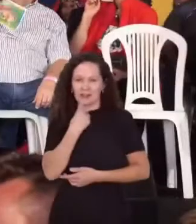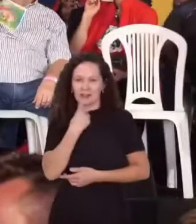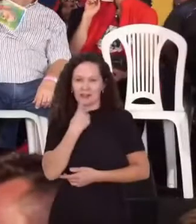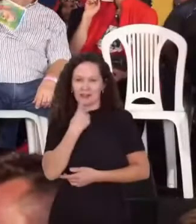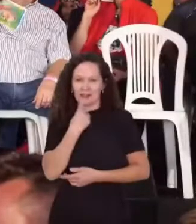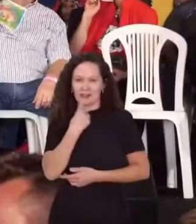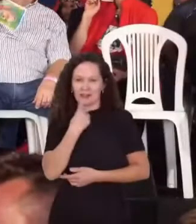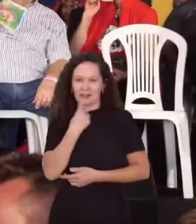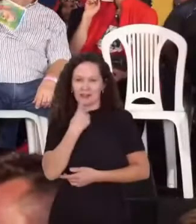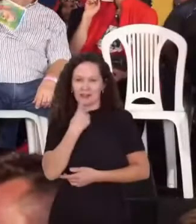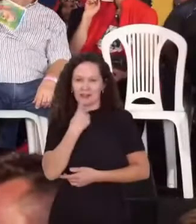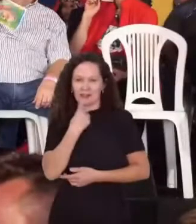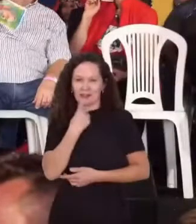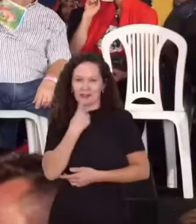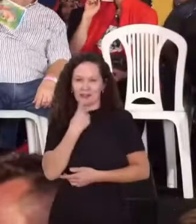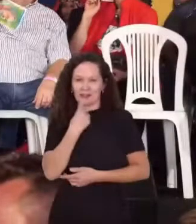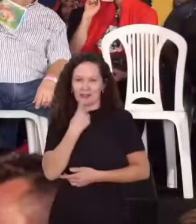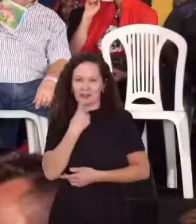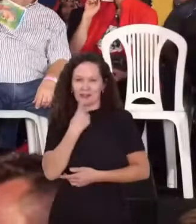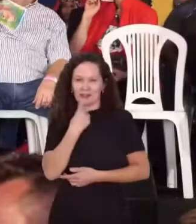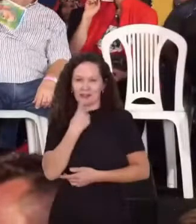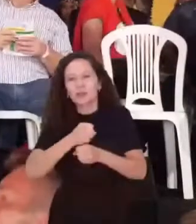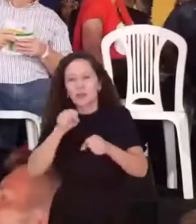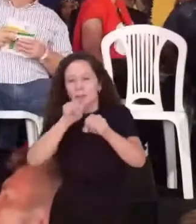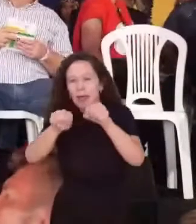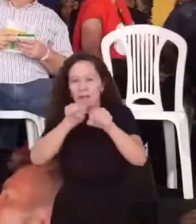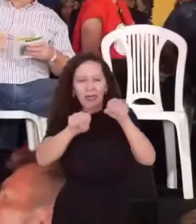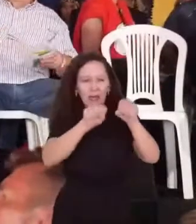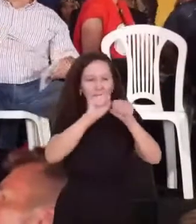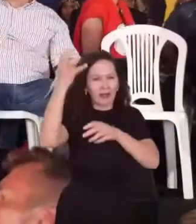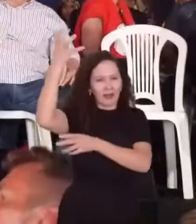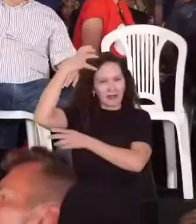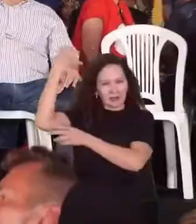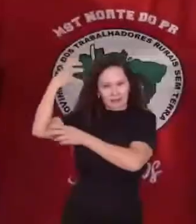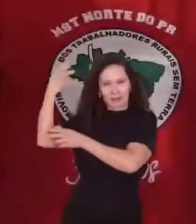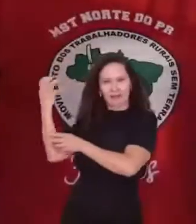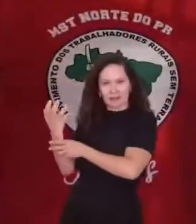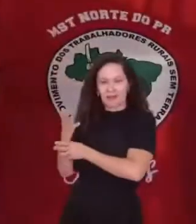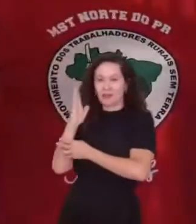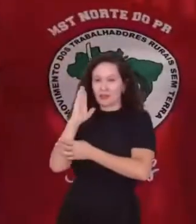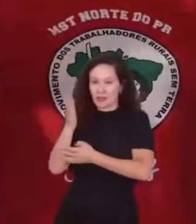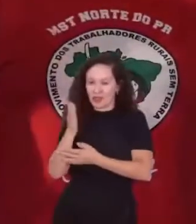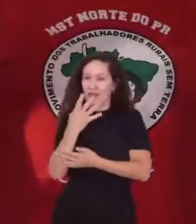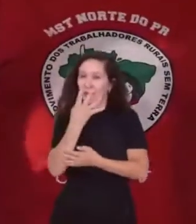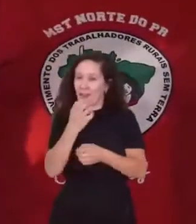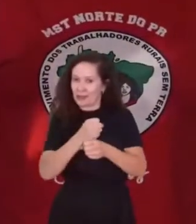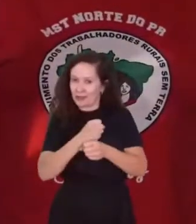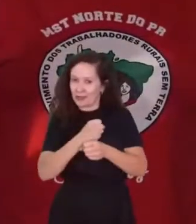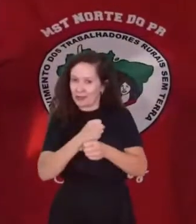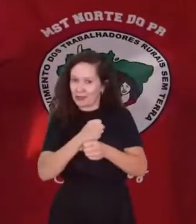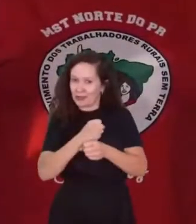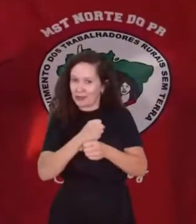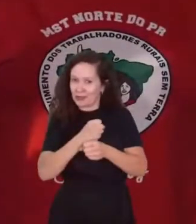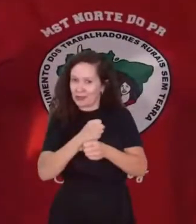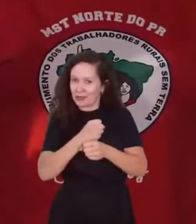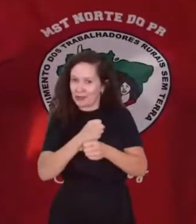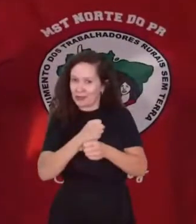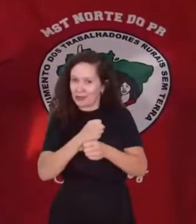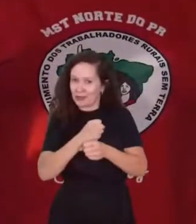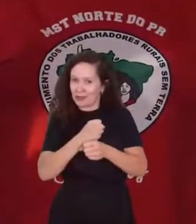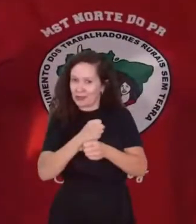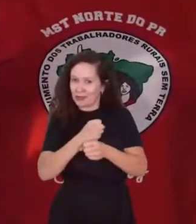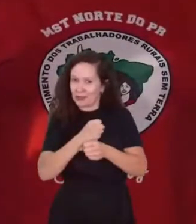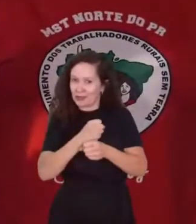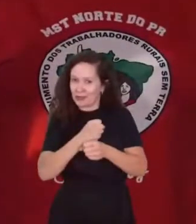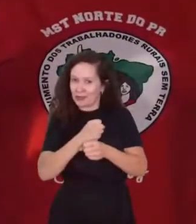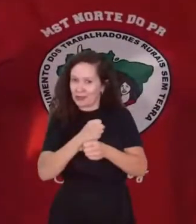4 anos do assassinato da Marielle Franco. E, em especial para nós aqui na região norte, a gente não poderia deixar